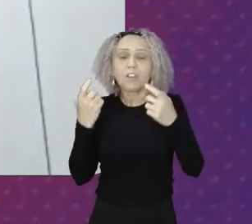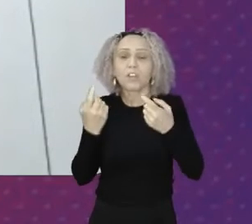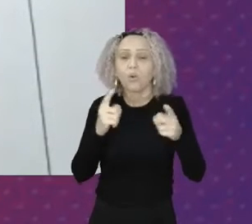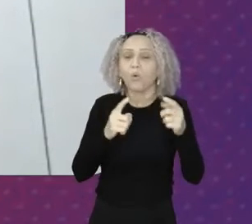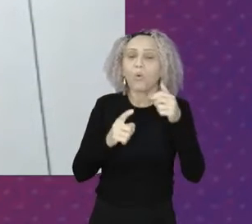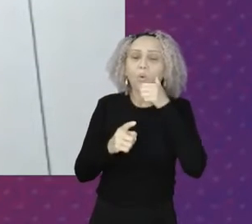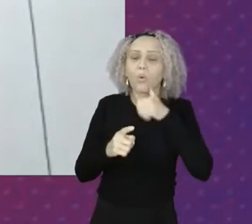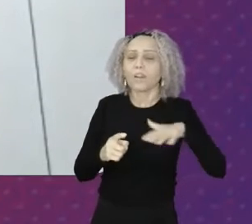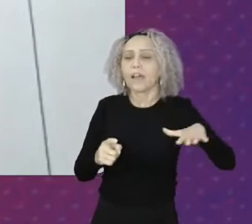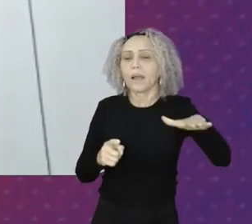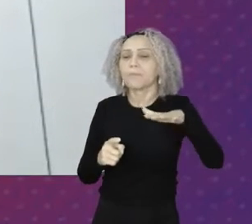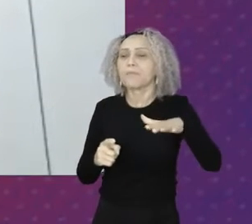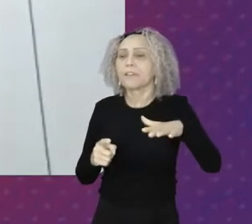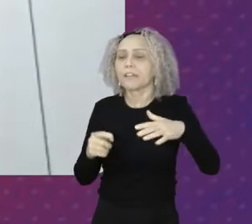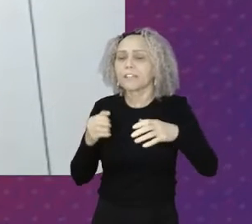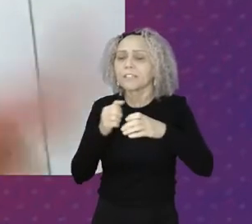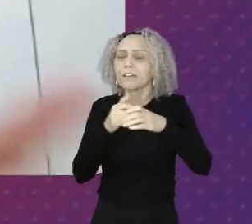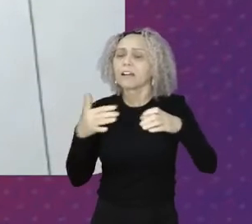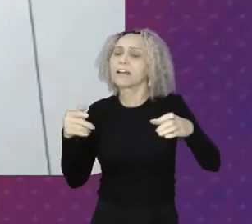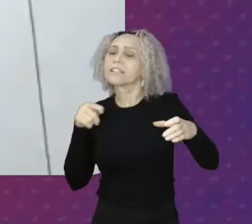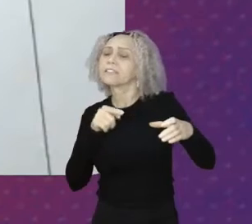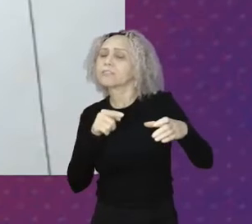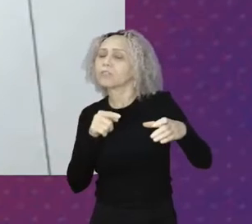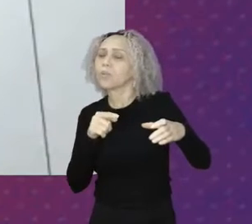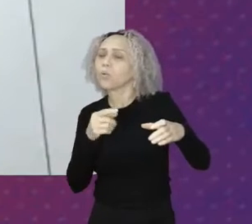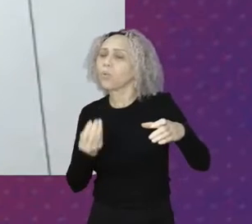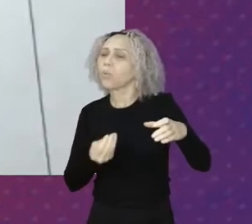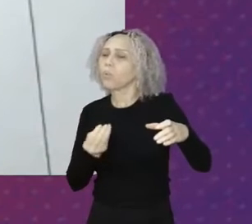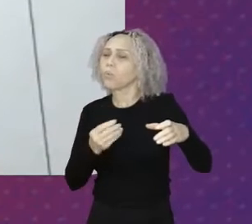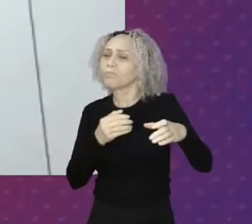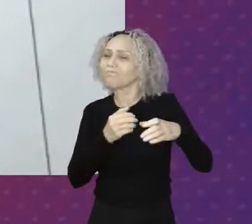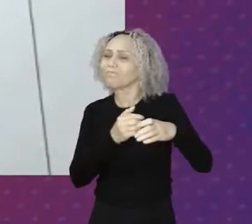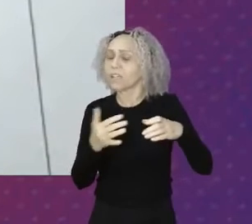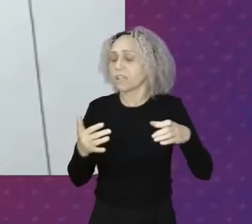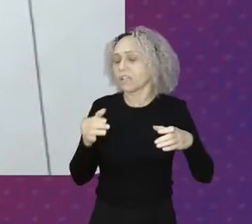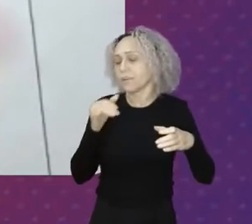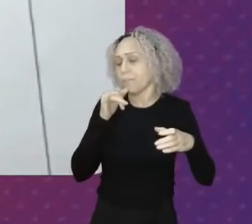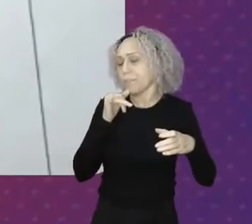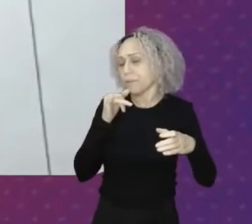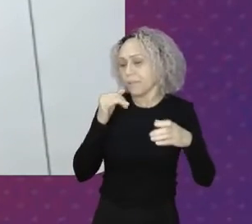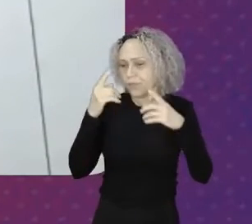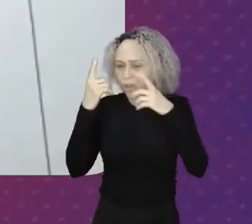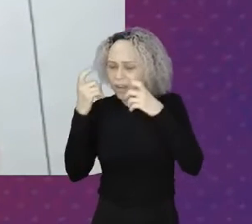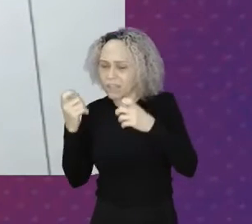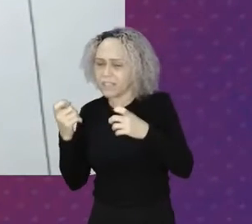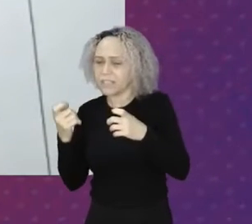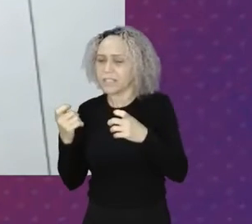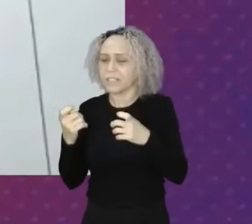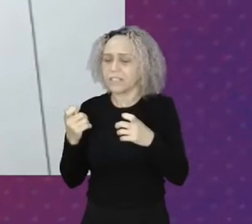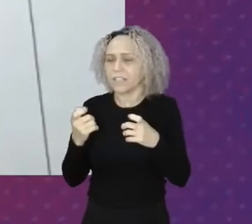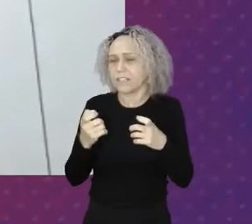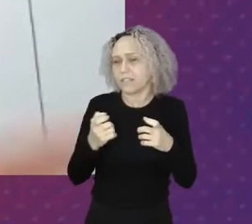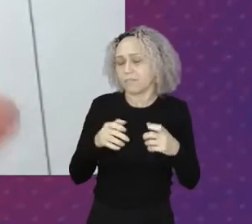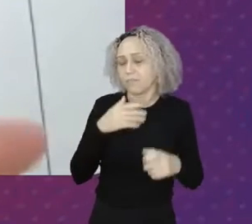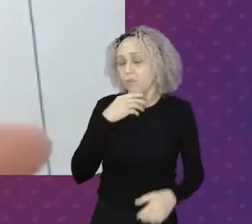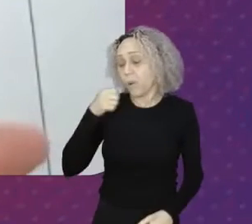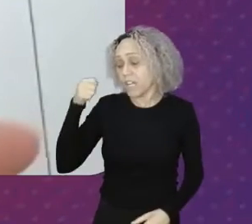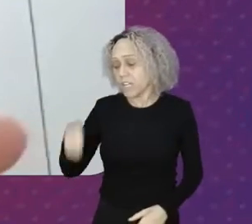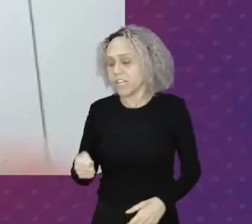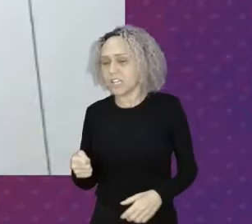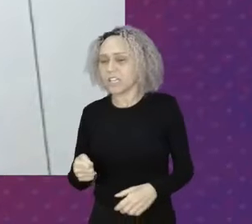muito arraigada aí no que tange a violência patriarcal, o machismo, o sexismo,